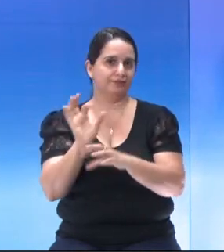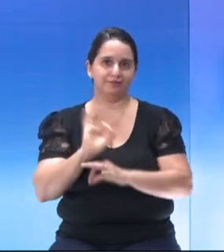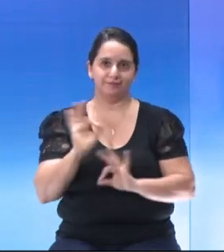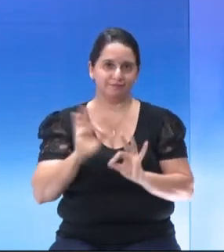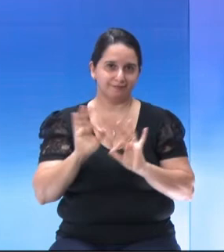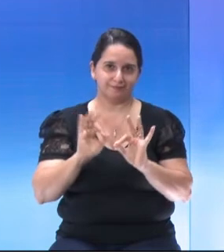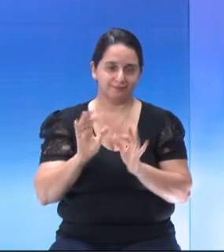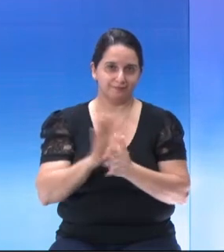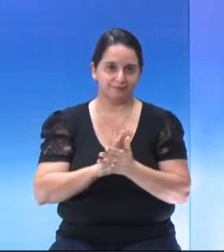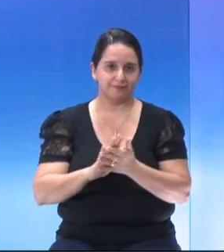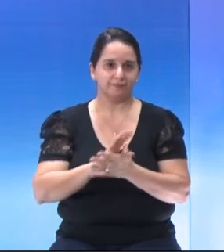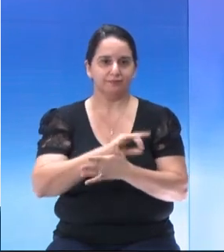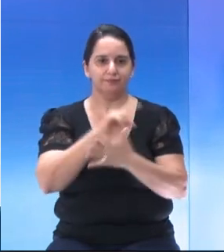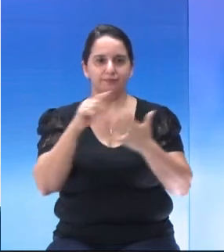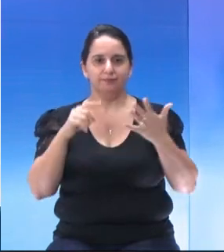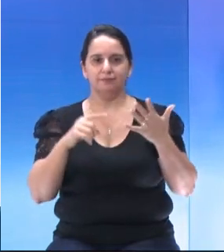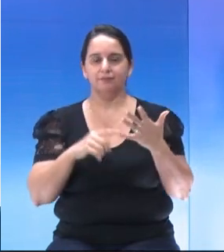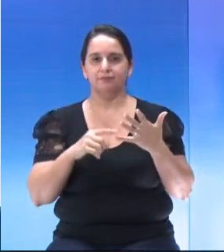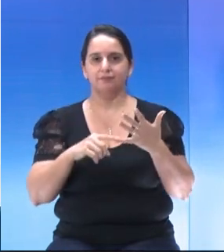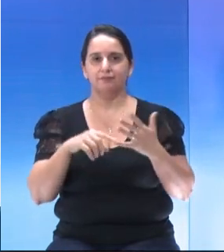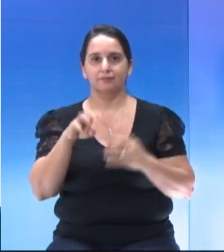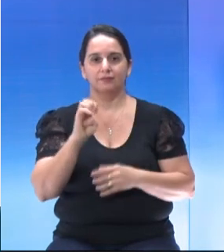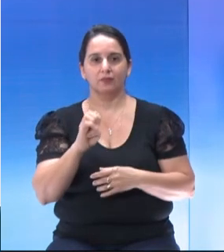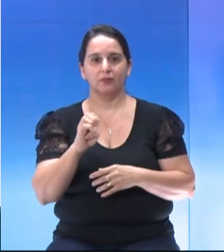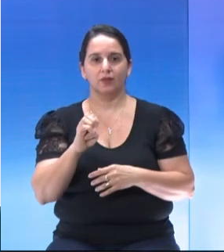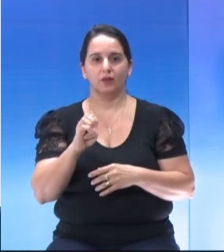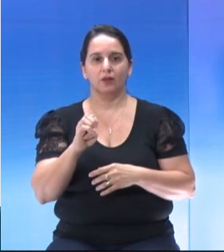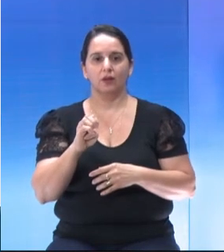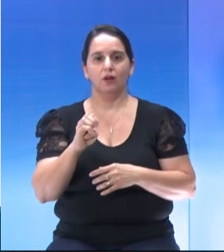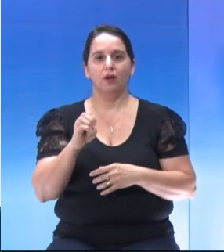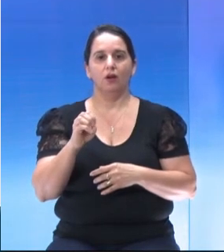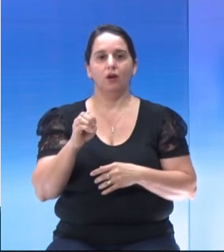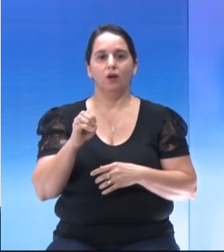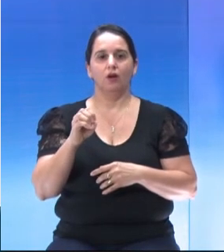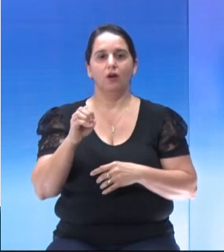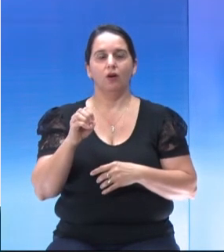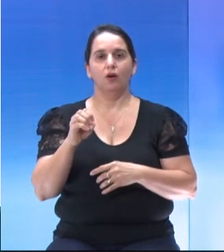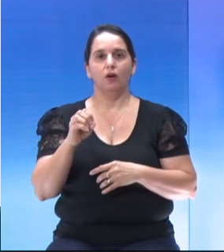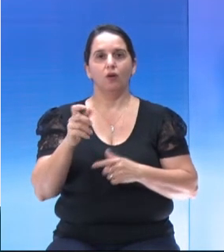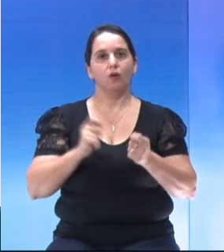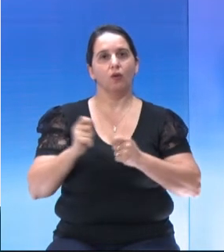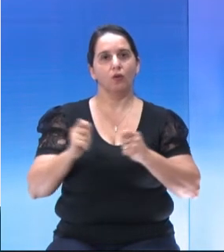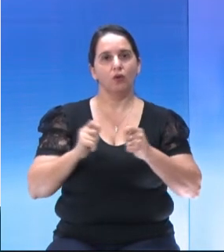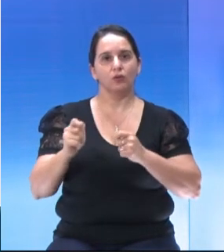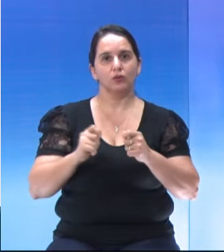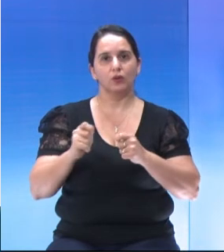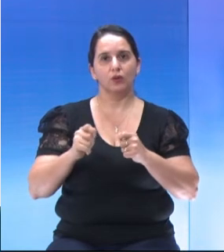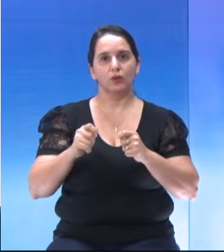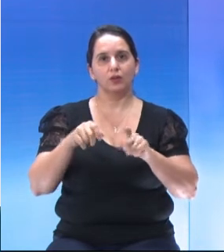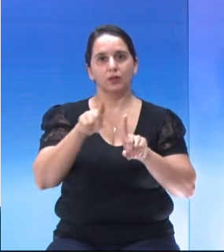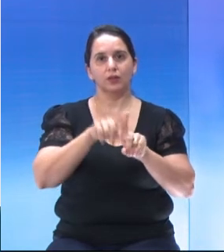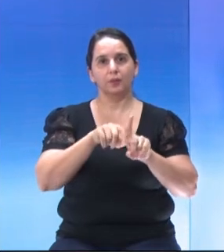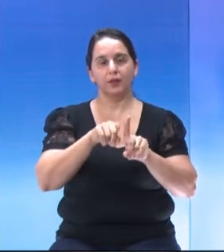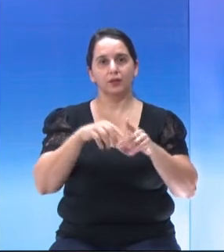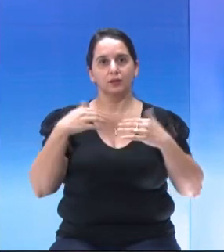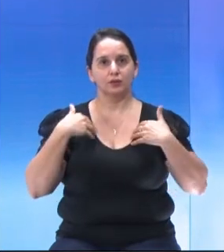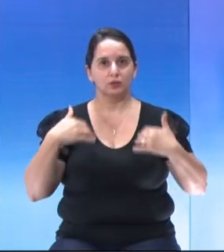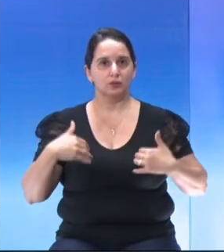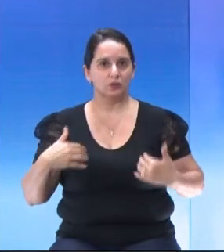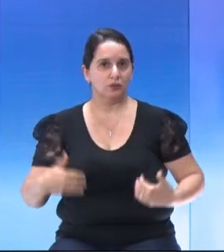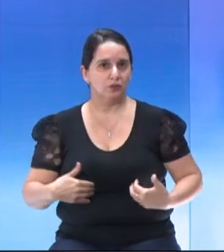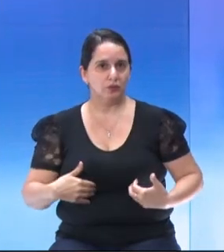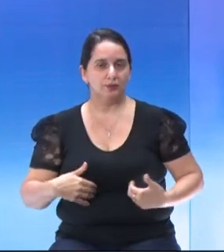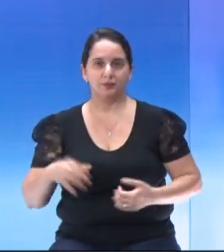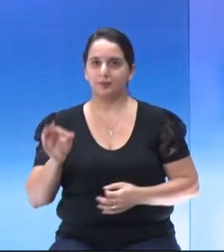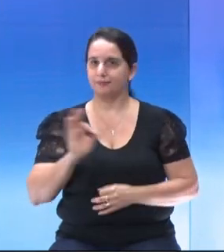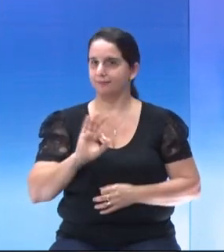com casca, você vai encontrar também. Letra D, a capacidade de controlar a temperatura corporal, não dependem deles, de todos os